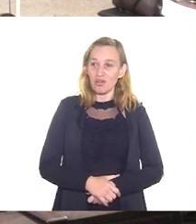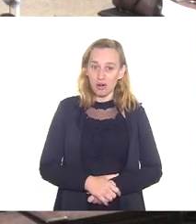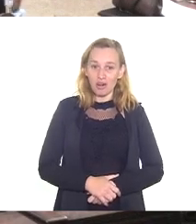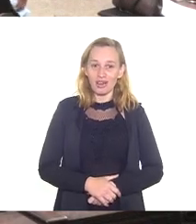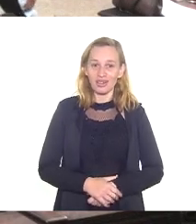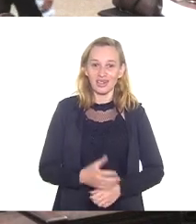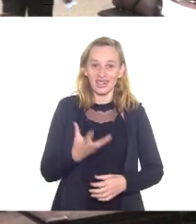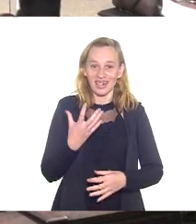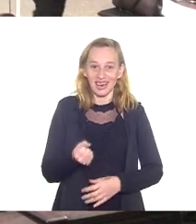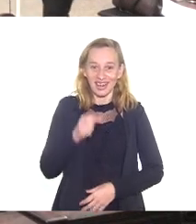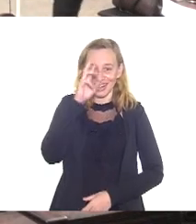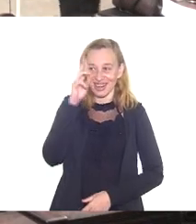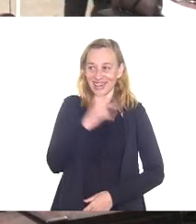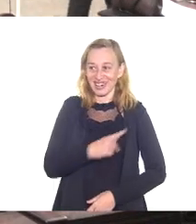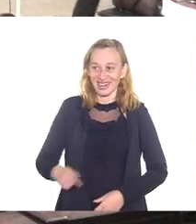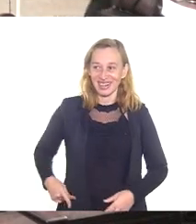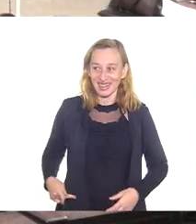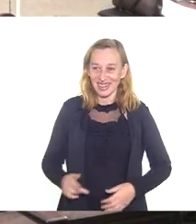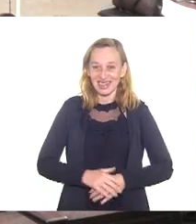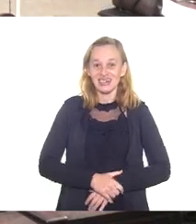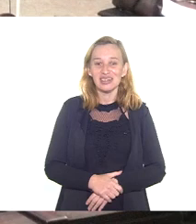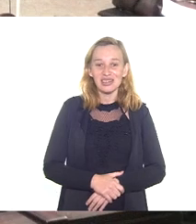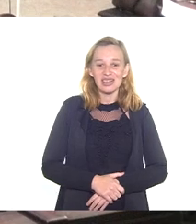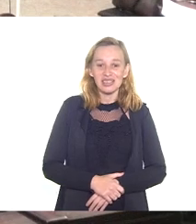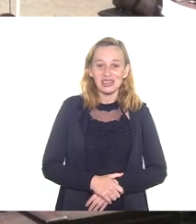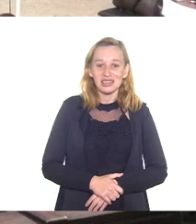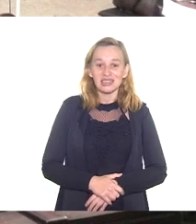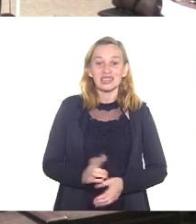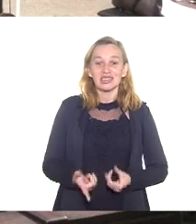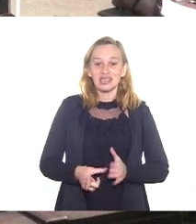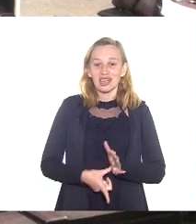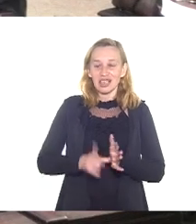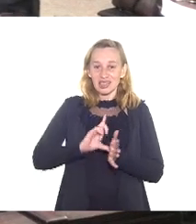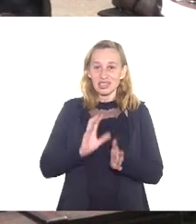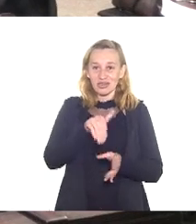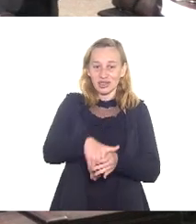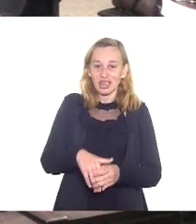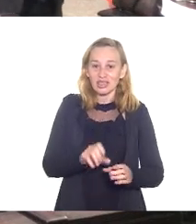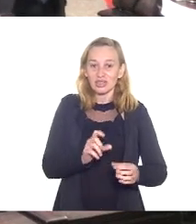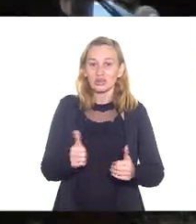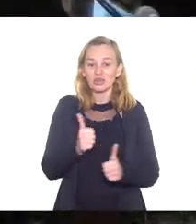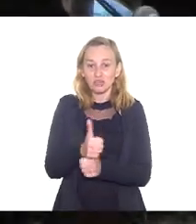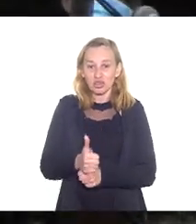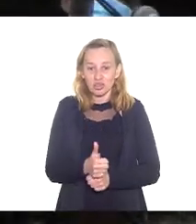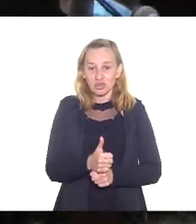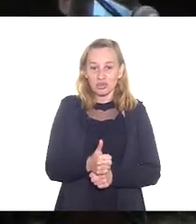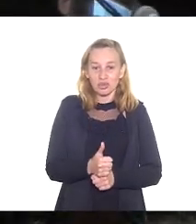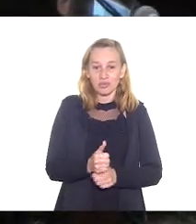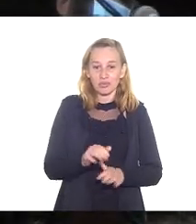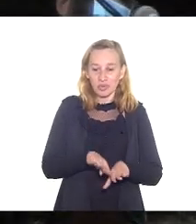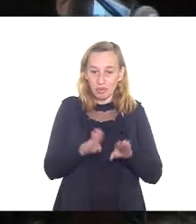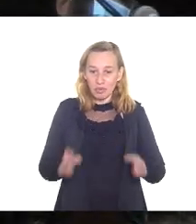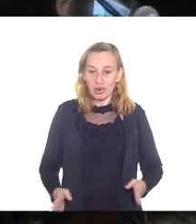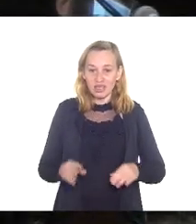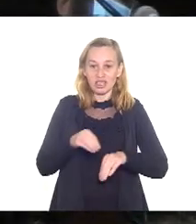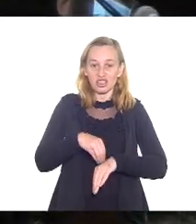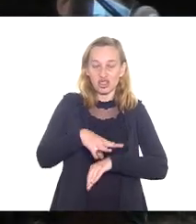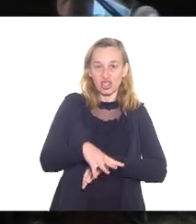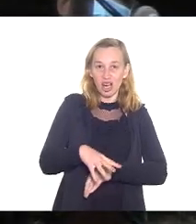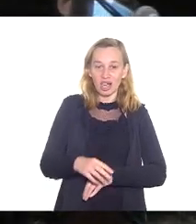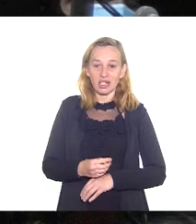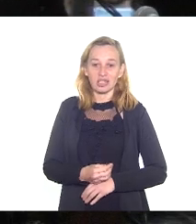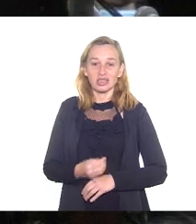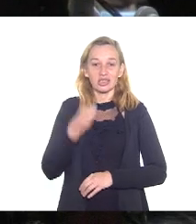Favorável, presidente. Os pareceres emitidos, antes de votarmos substitutivo, há sobre a mesa requerimentos de destaque, dois destaques